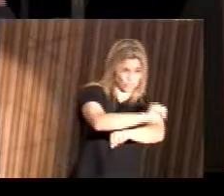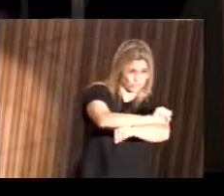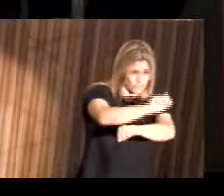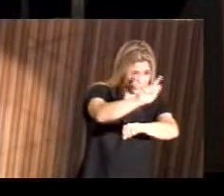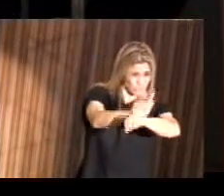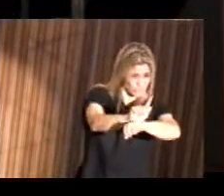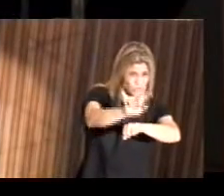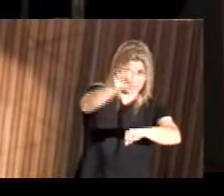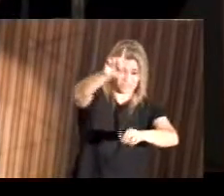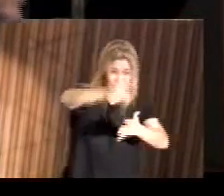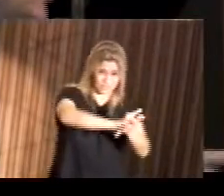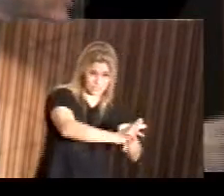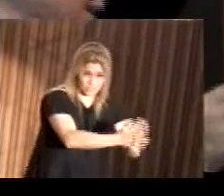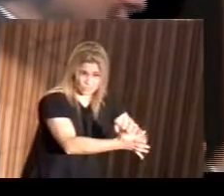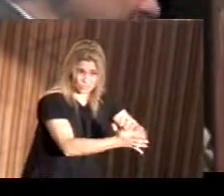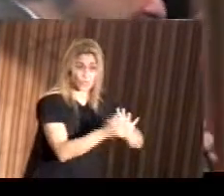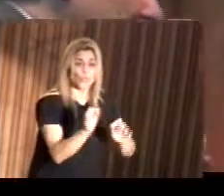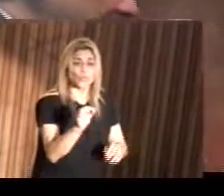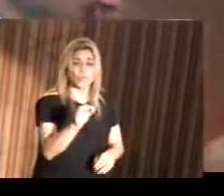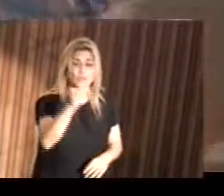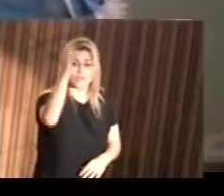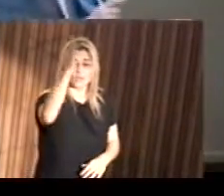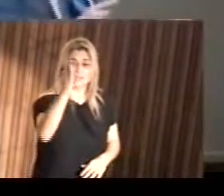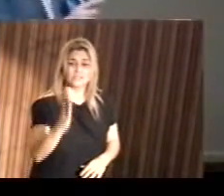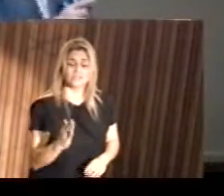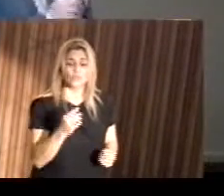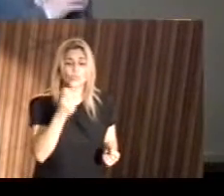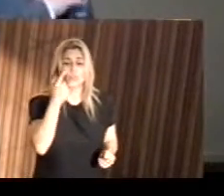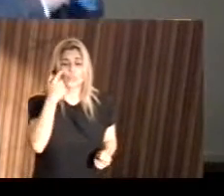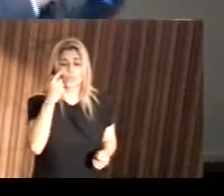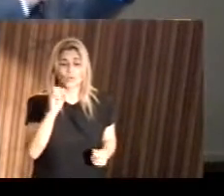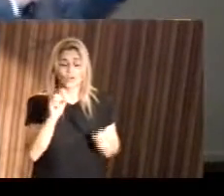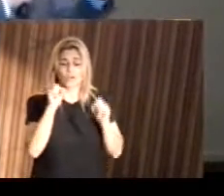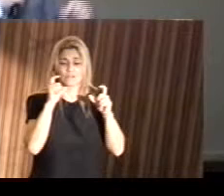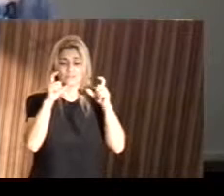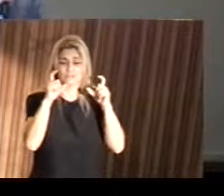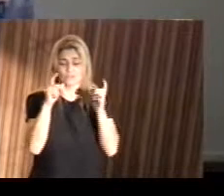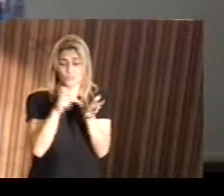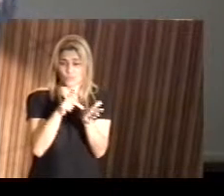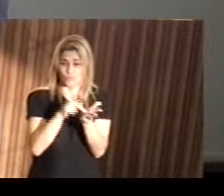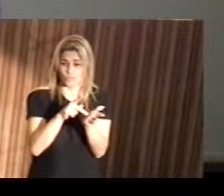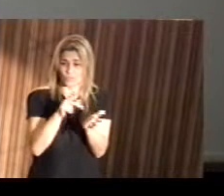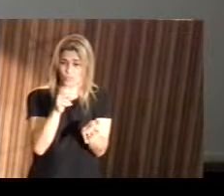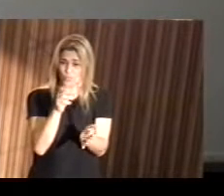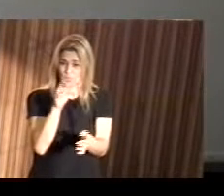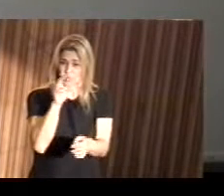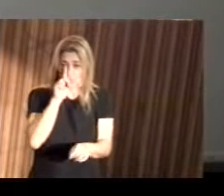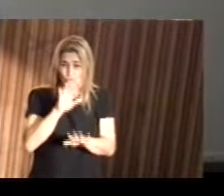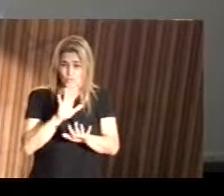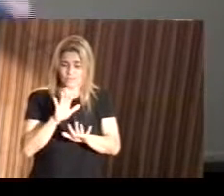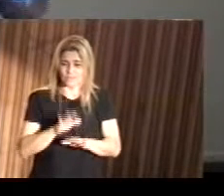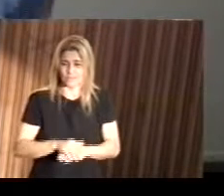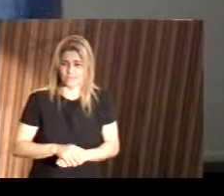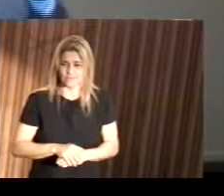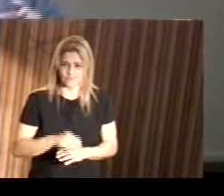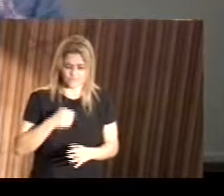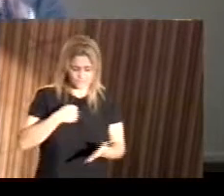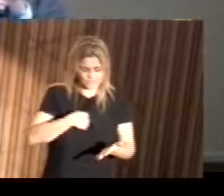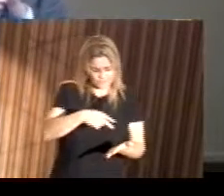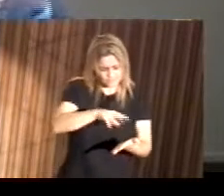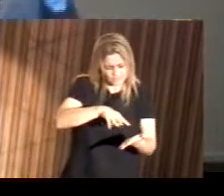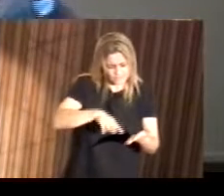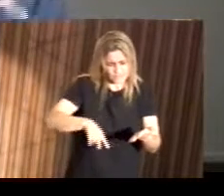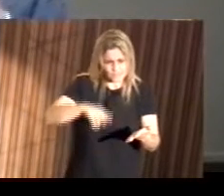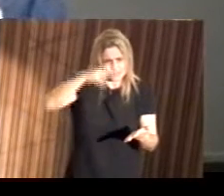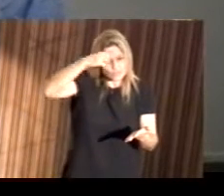E porque a gente às vezes não tem a coragem de tomar as decisões certas. Eu estava lendo uma história,